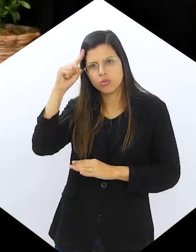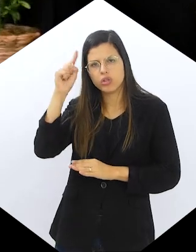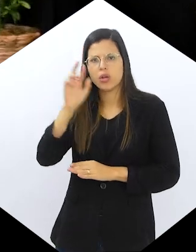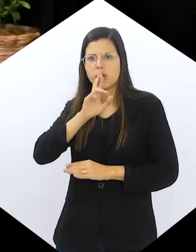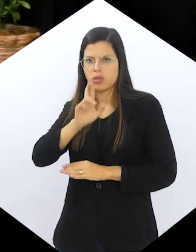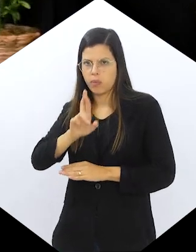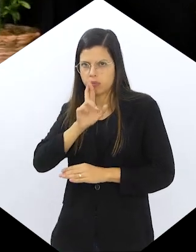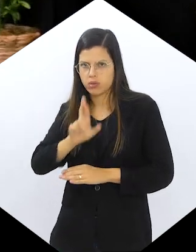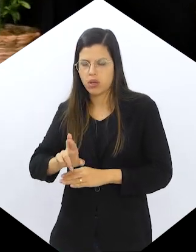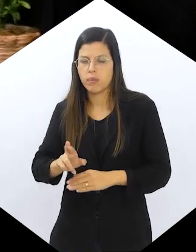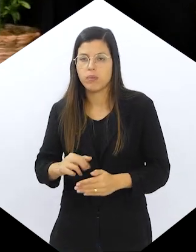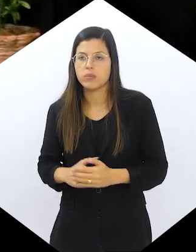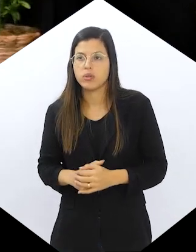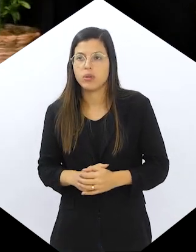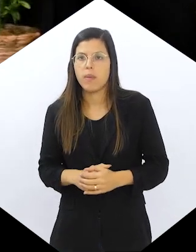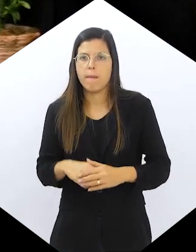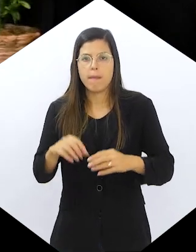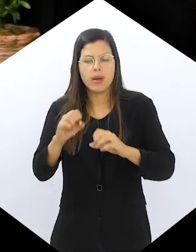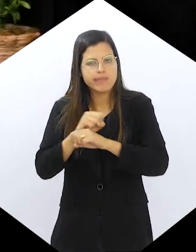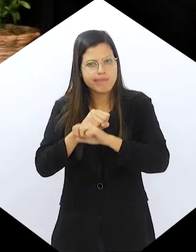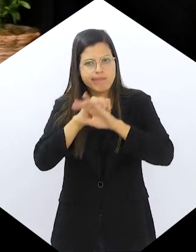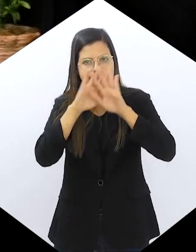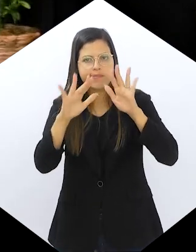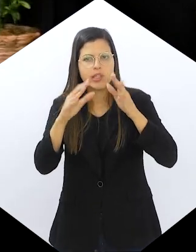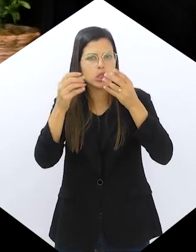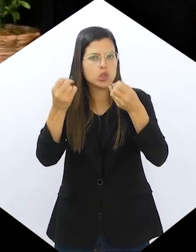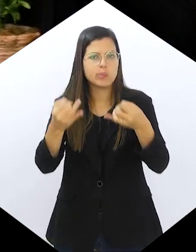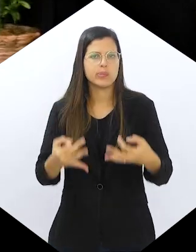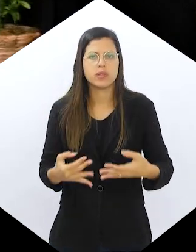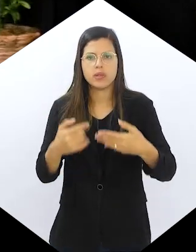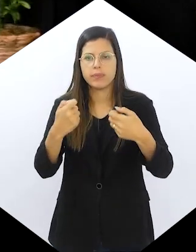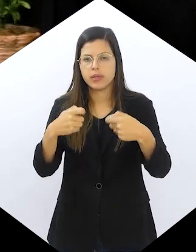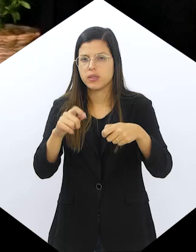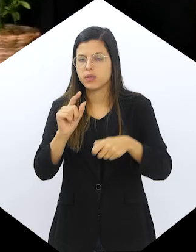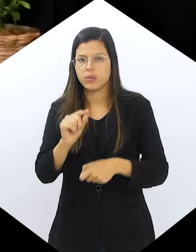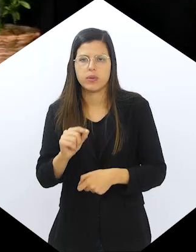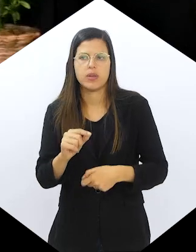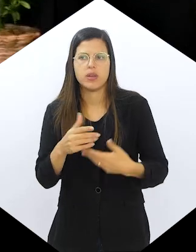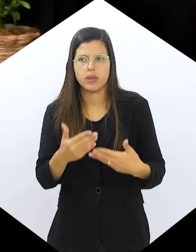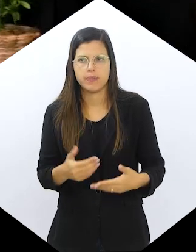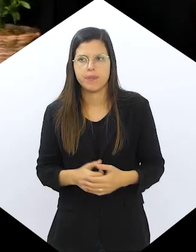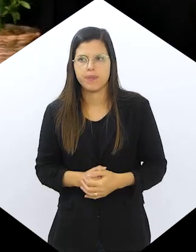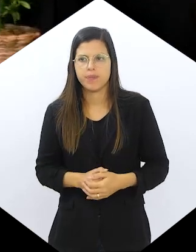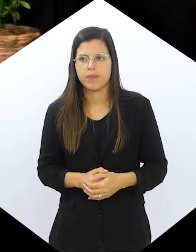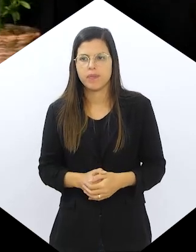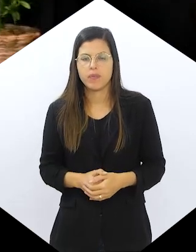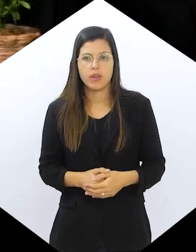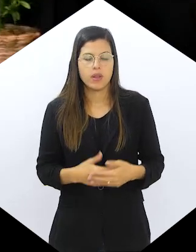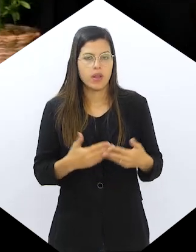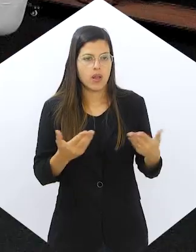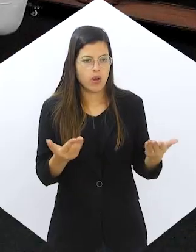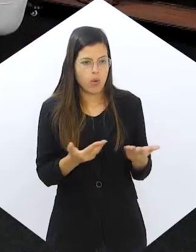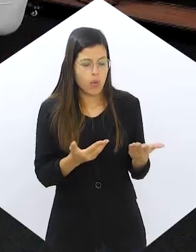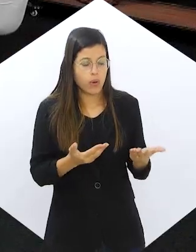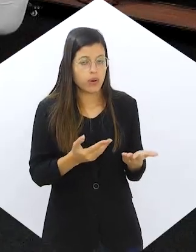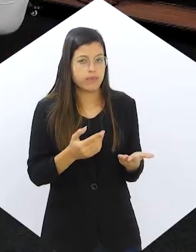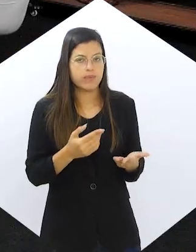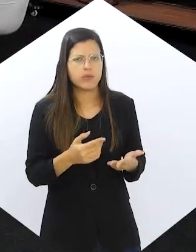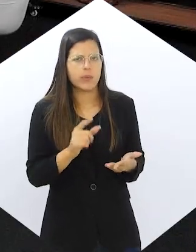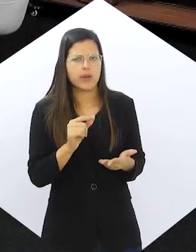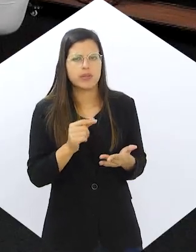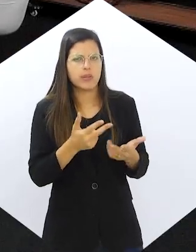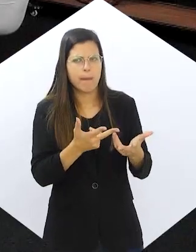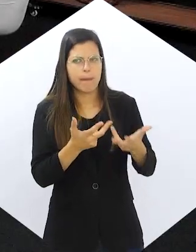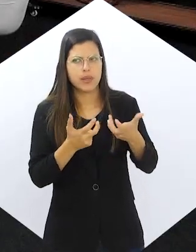diariamente respondendo, exatamente para esclarecer, explicar o que precisa, o que não precisa. Agora, o que você notou